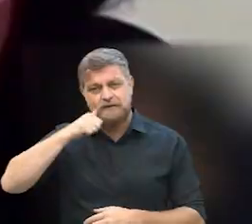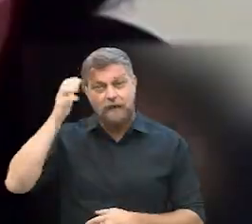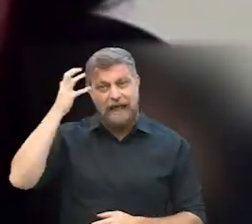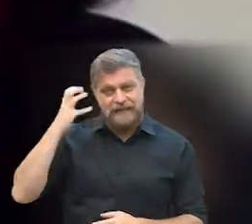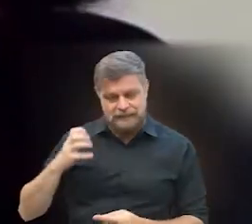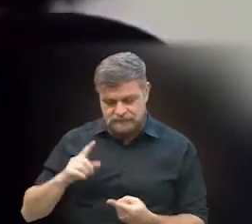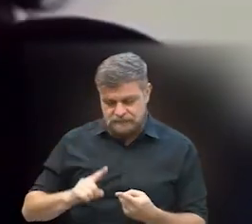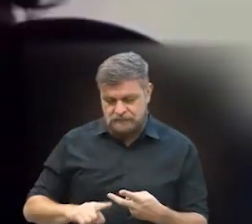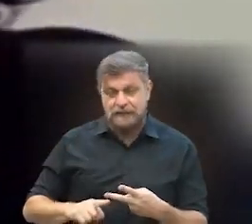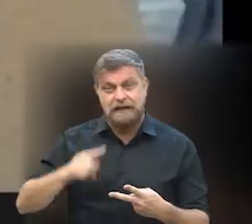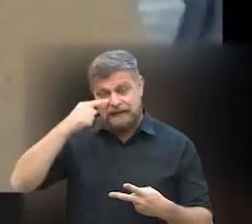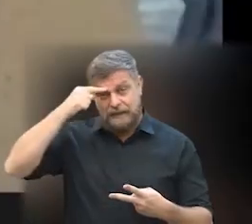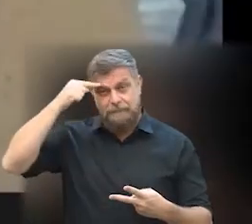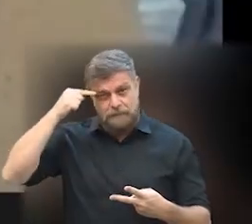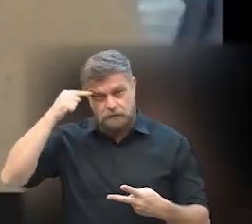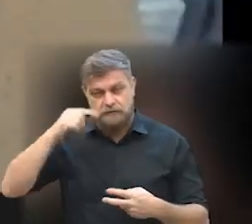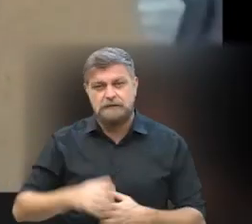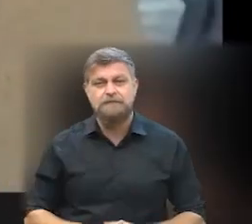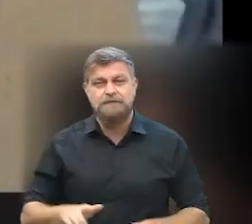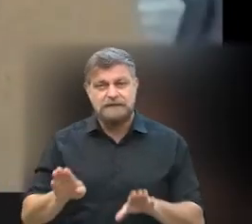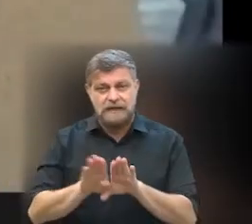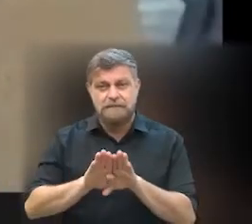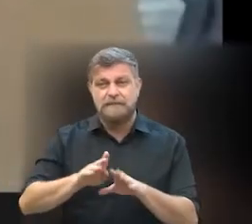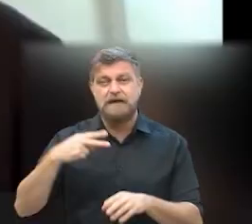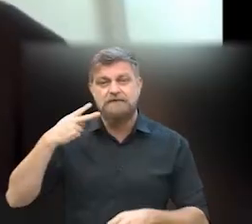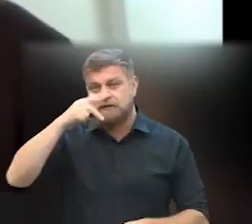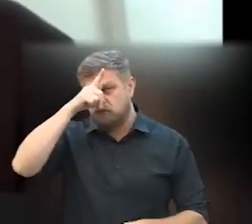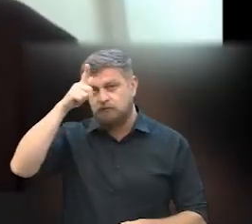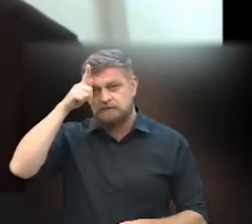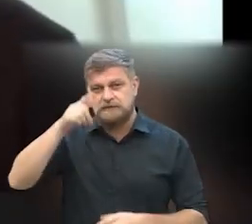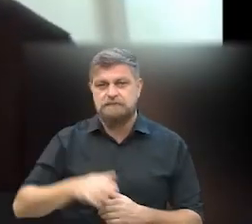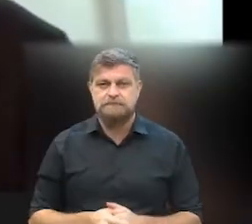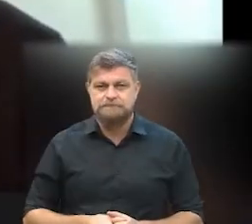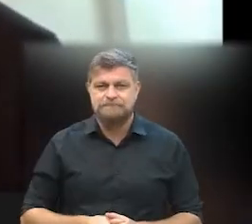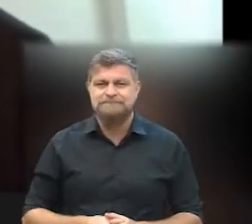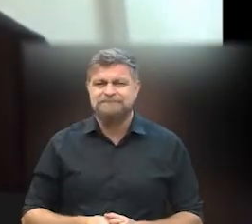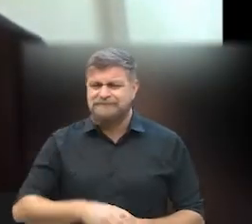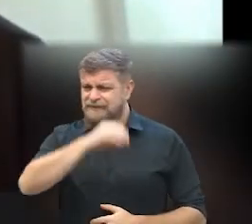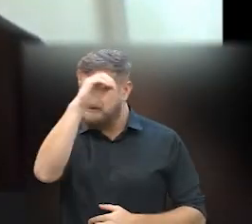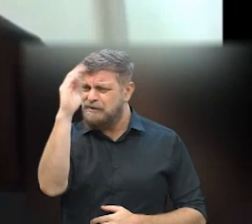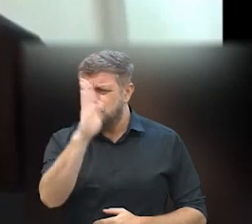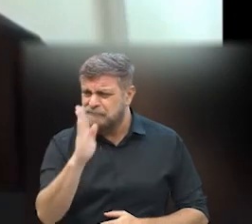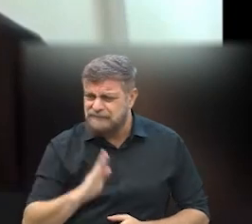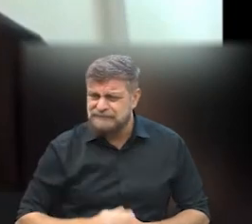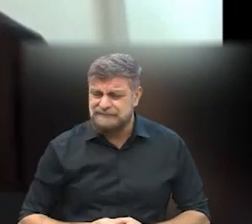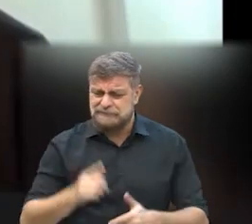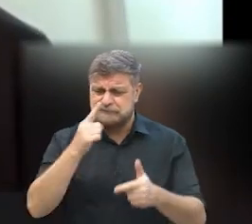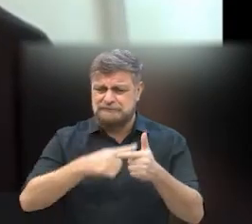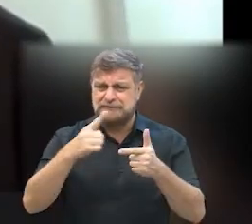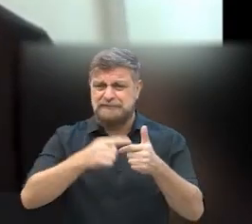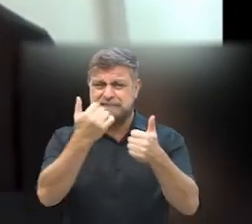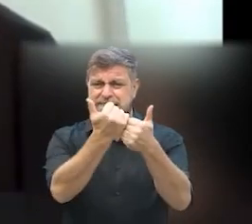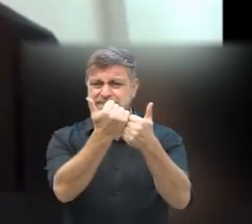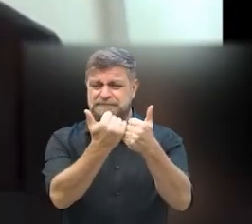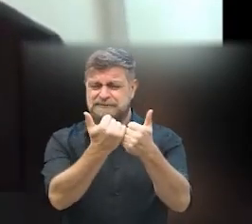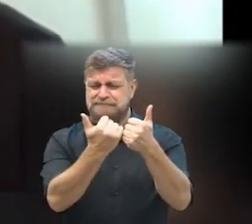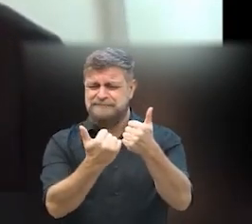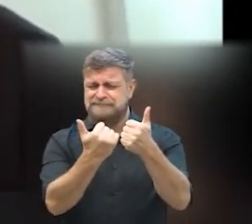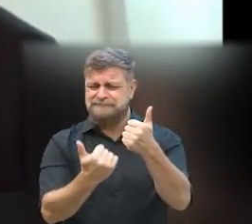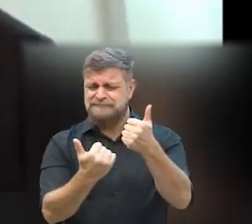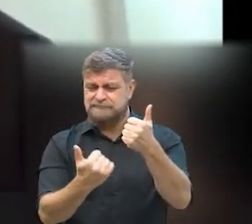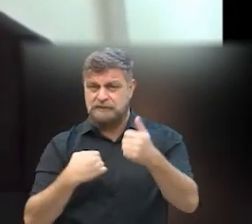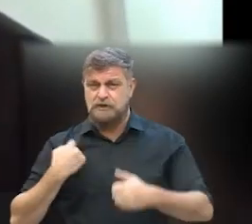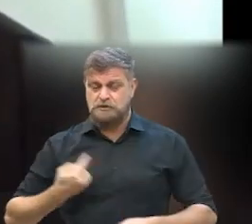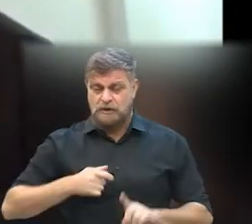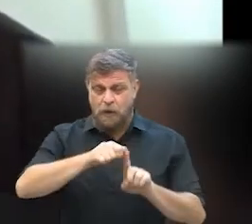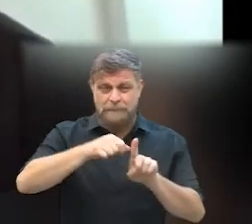vereadoras Guida Calisto e Paola Miguel e o vereador Gustavo Peta. A situação no Brasil se agrava.